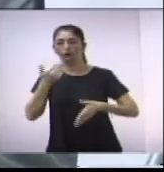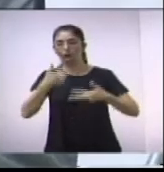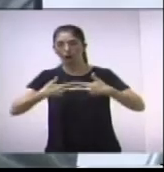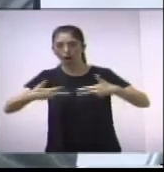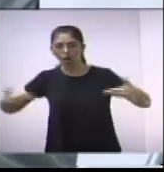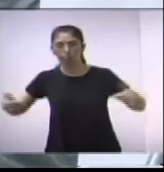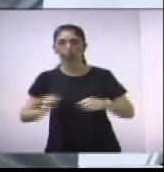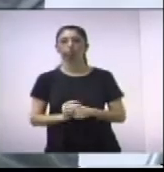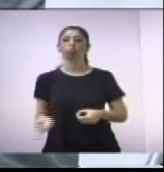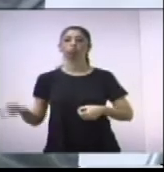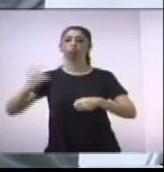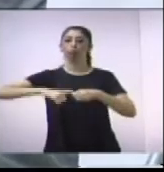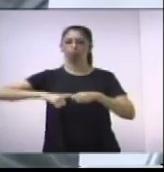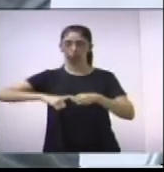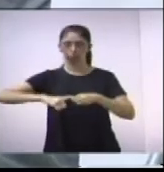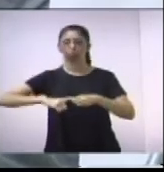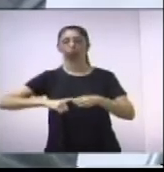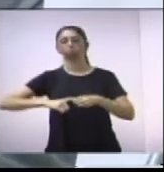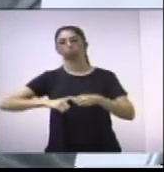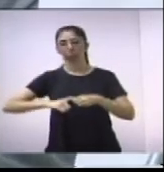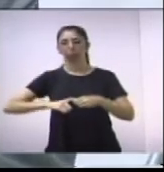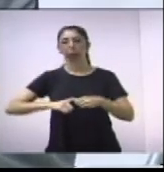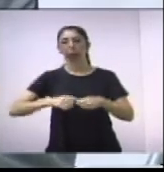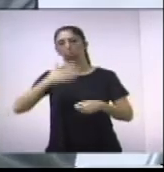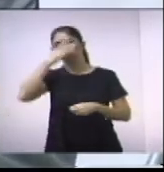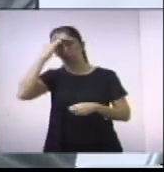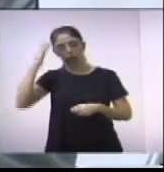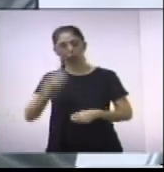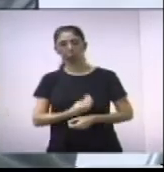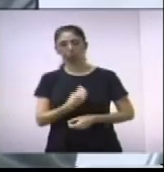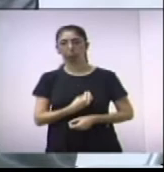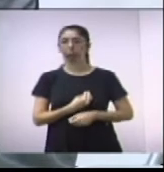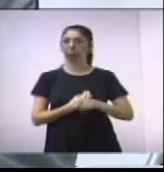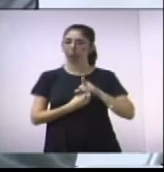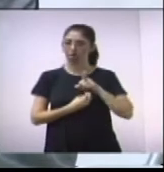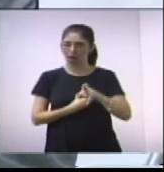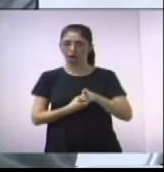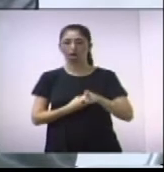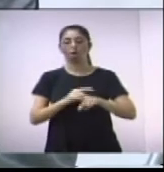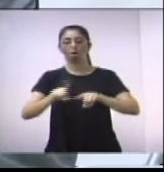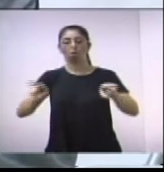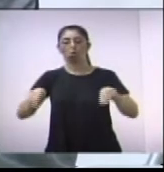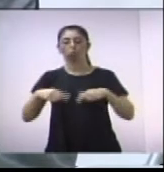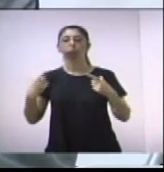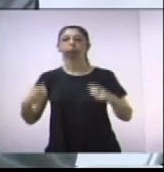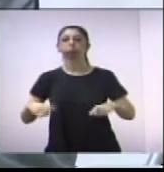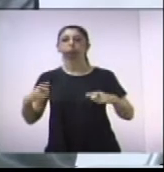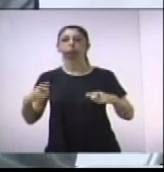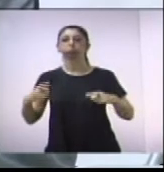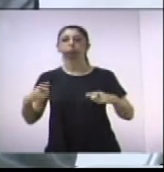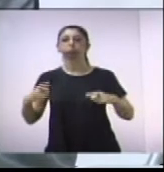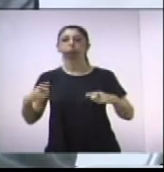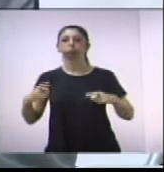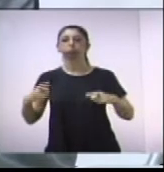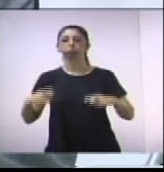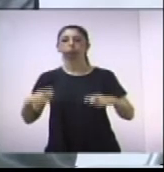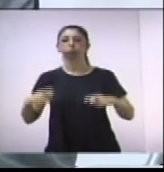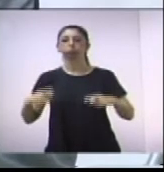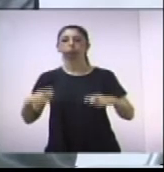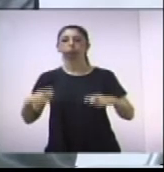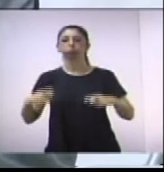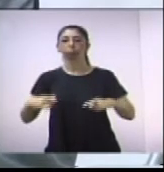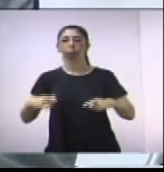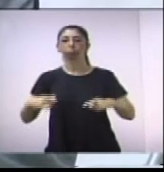teve oportunidade de comparecer, muito bacana ver especialmente a alegria das pessoas com